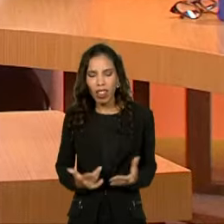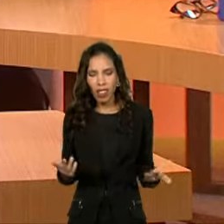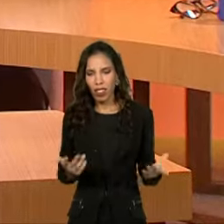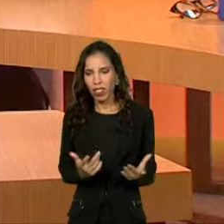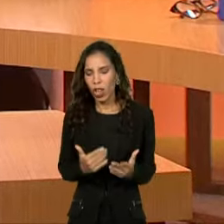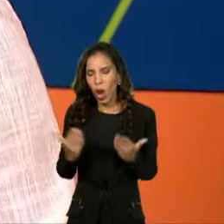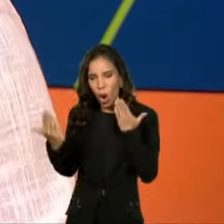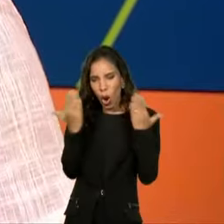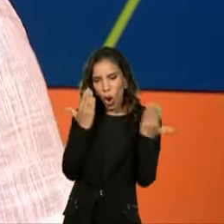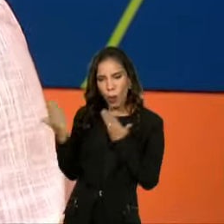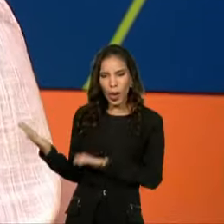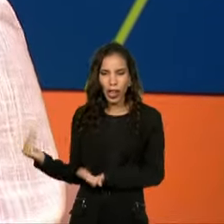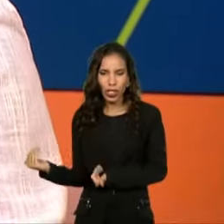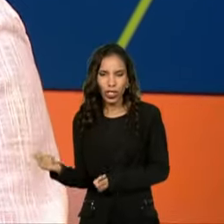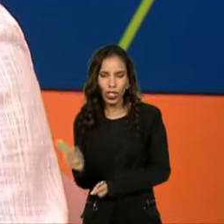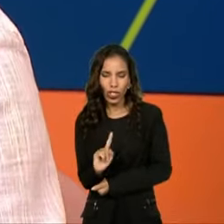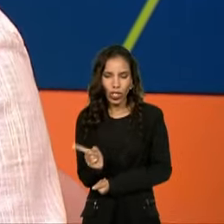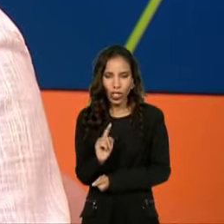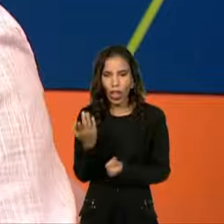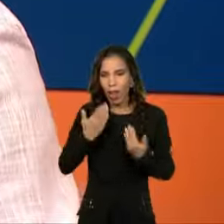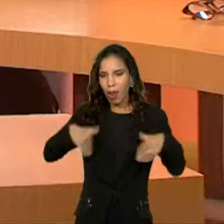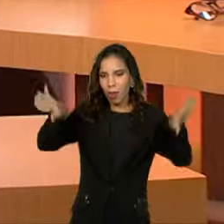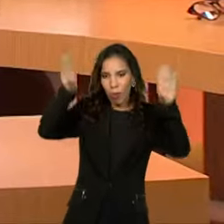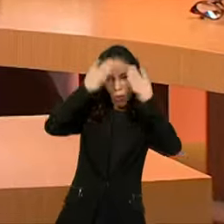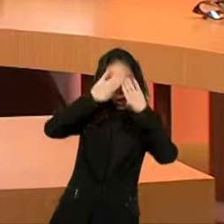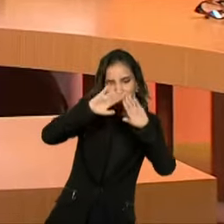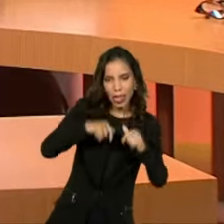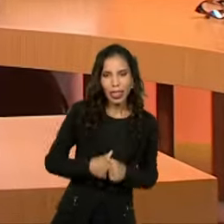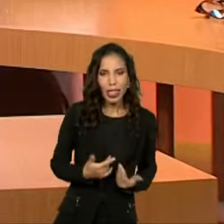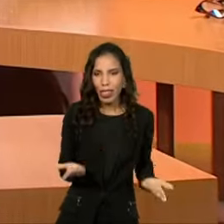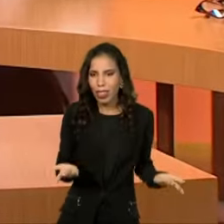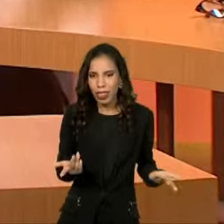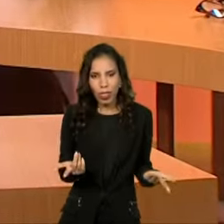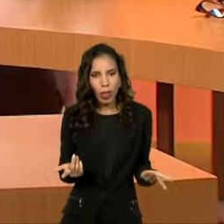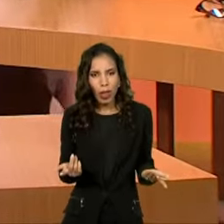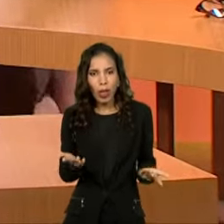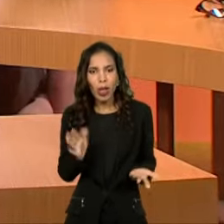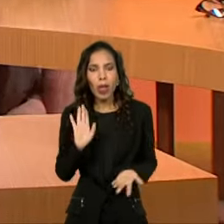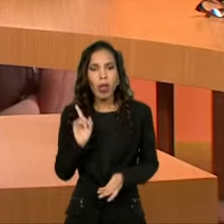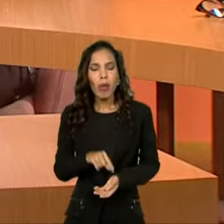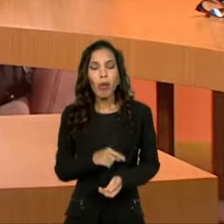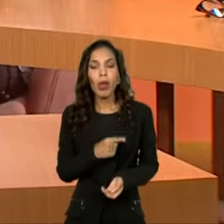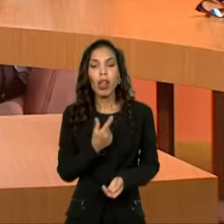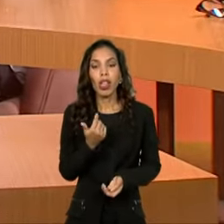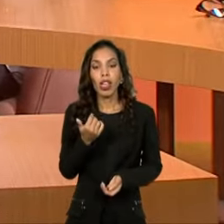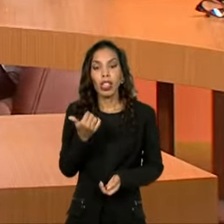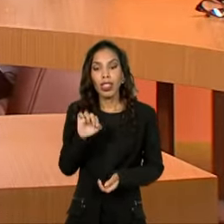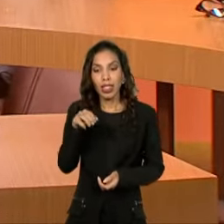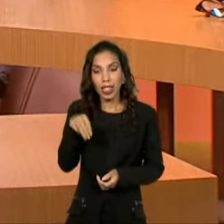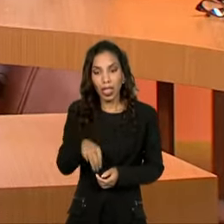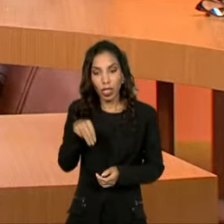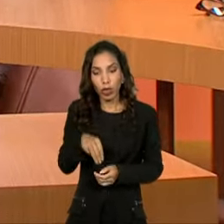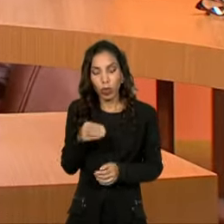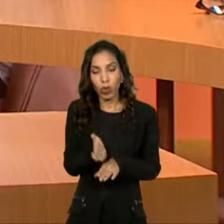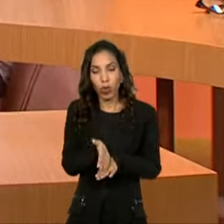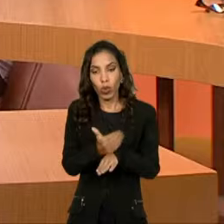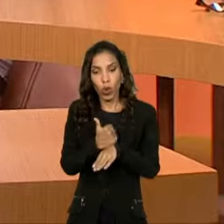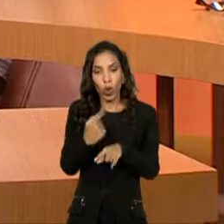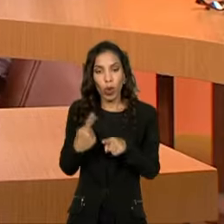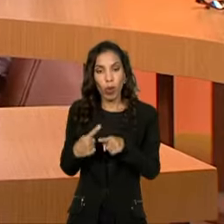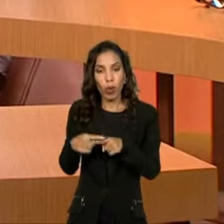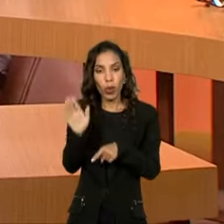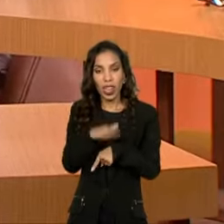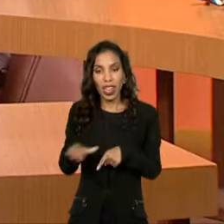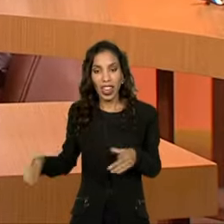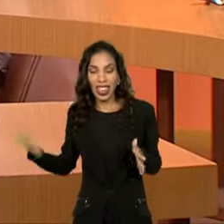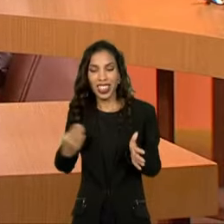com o jovem e tal. Eu não vou ser bailarina, o Leandro Hassum não vai ser bailarina. Não, mas a minha aula termina 10 minutos antes de começar das crianças, porque elas chegam, sabe? Elas